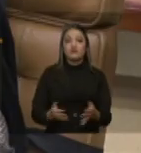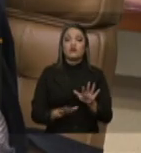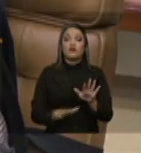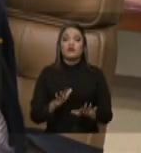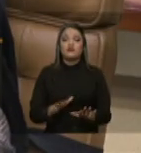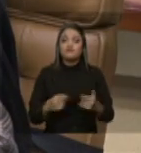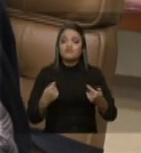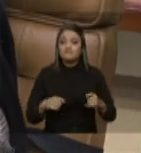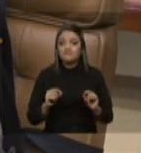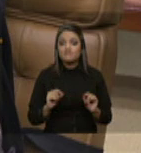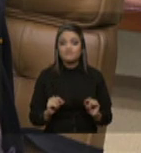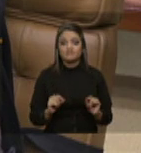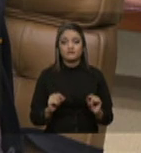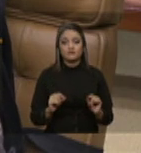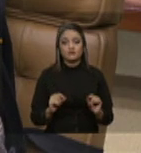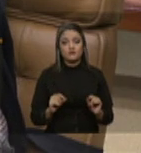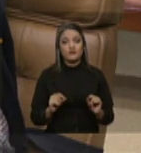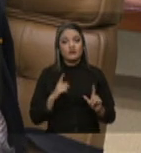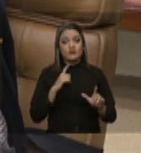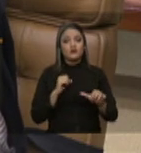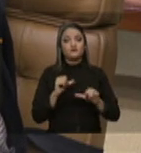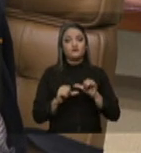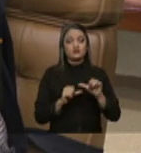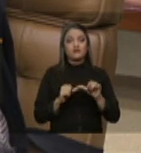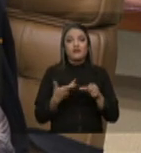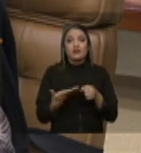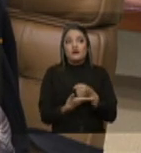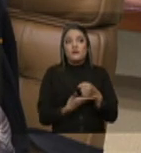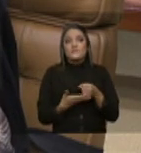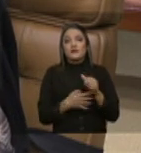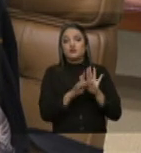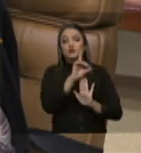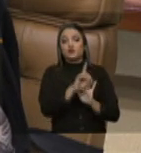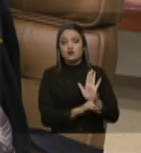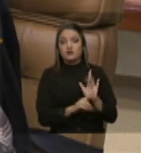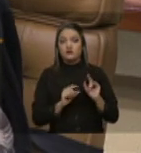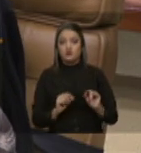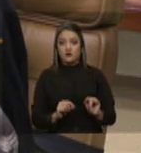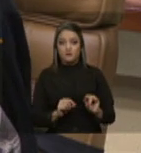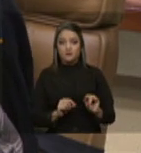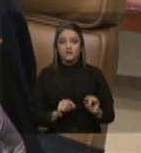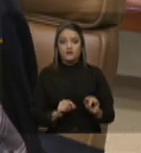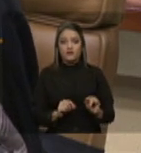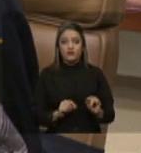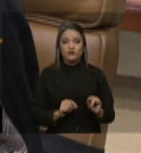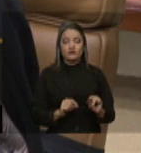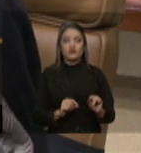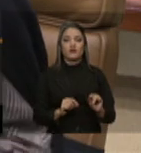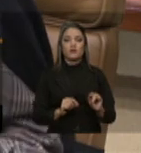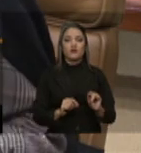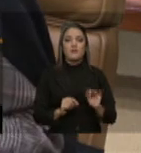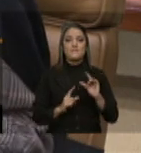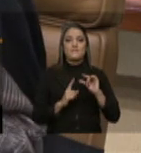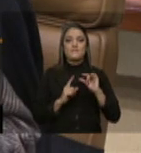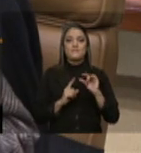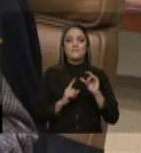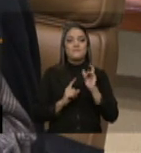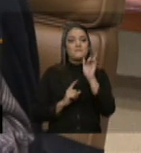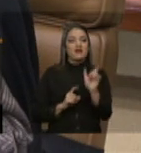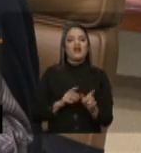algo que foi a base do que nós construímos no direito que essa ideia de território com terra e não